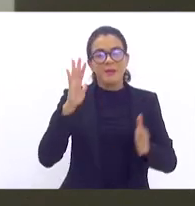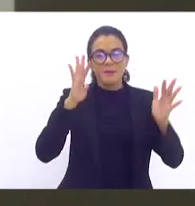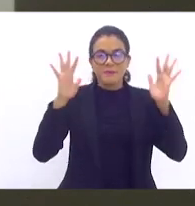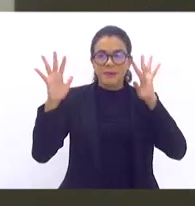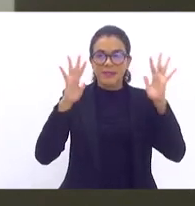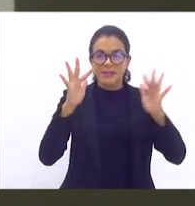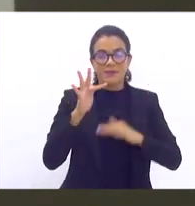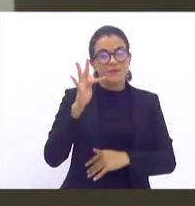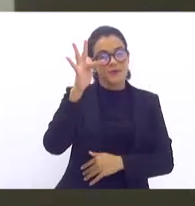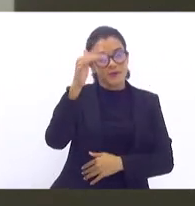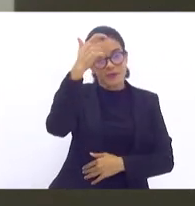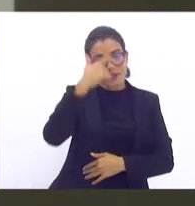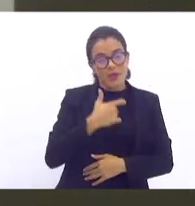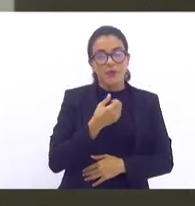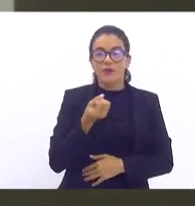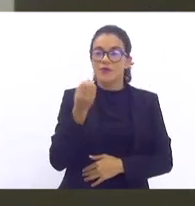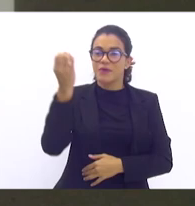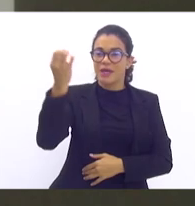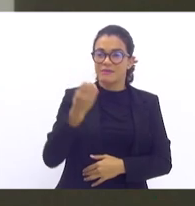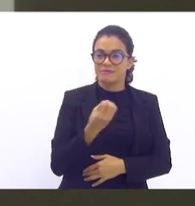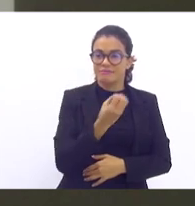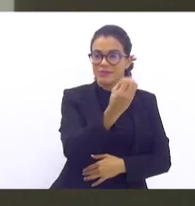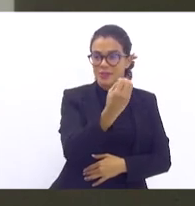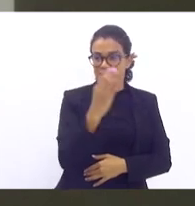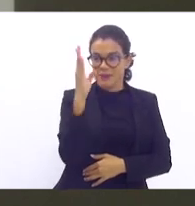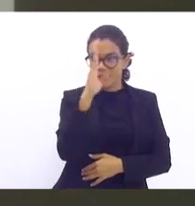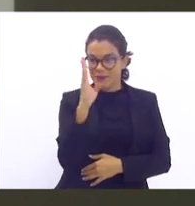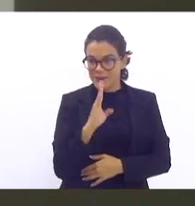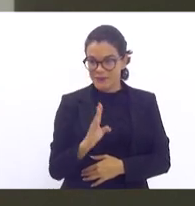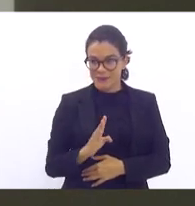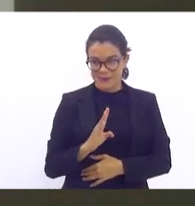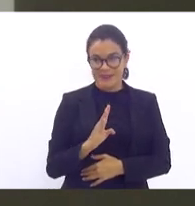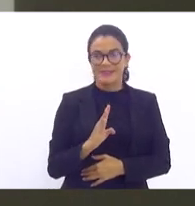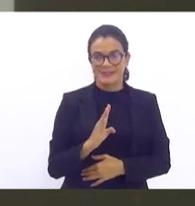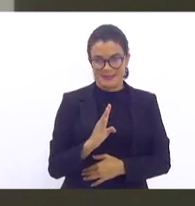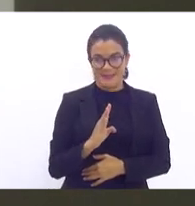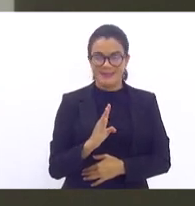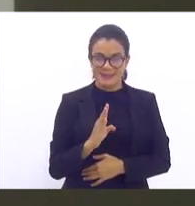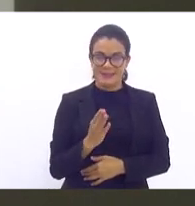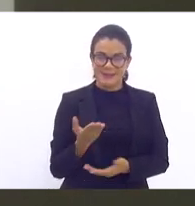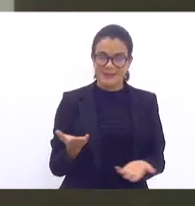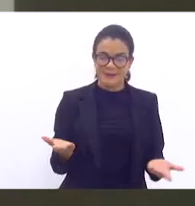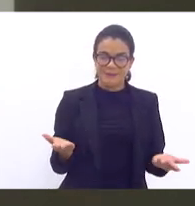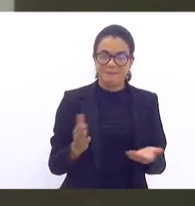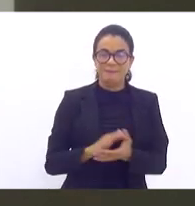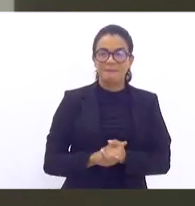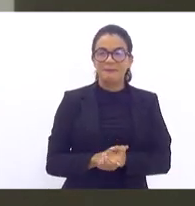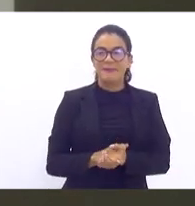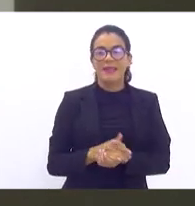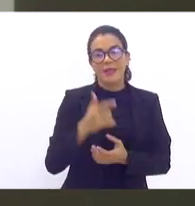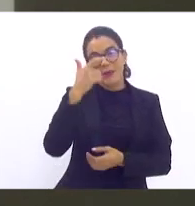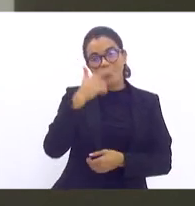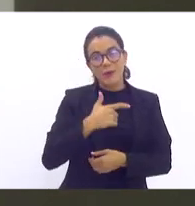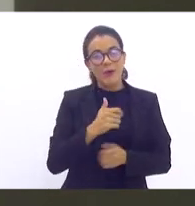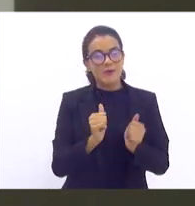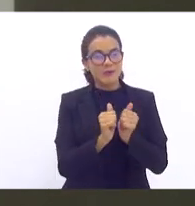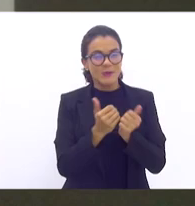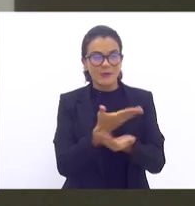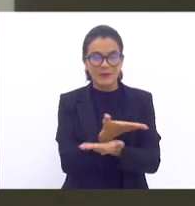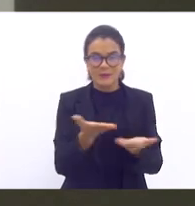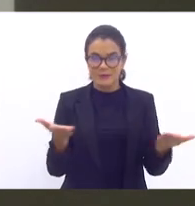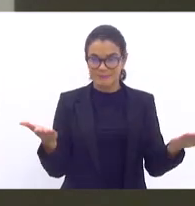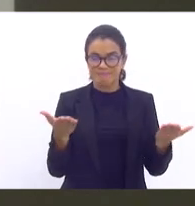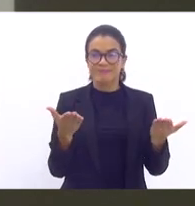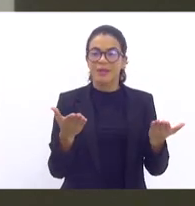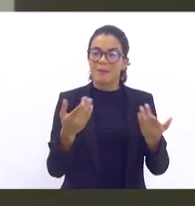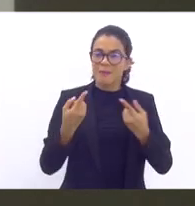isso é que eu tô rodando no Brasil né podia tá lá cuidando dos meus amigos os meus eleitores lá no Ceará mas estou aqui com vocês para